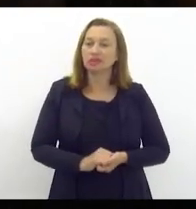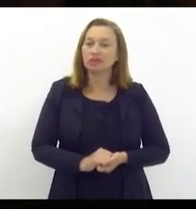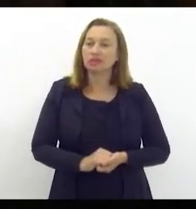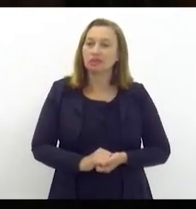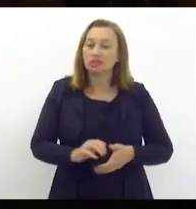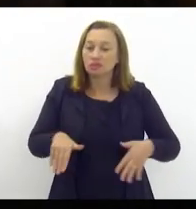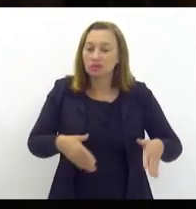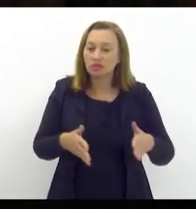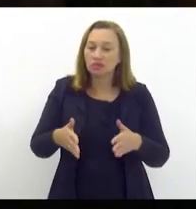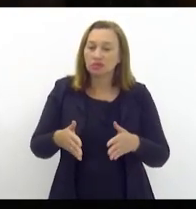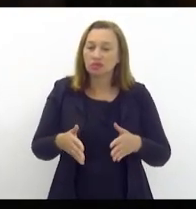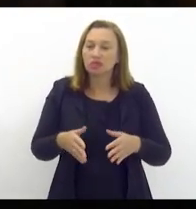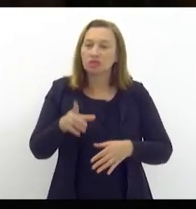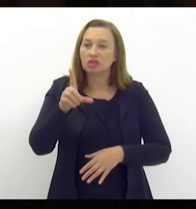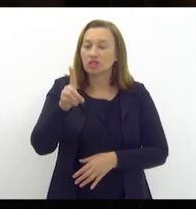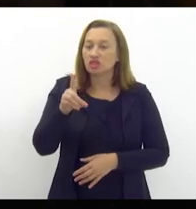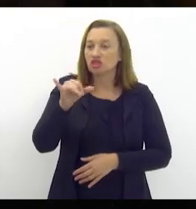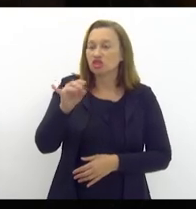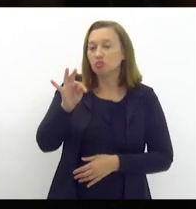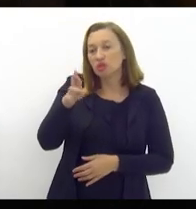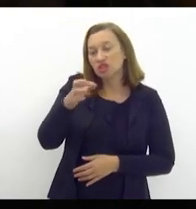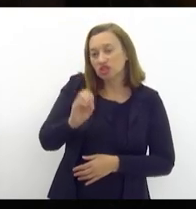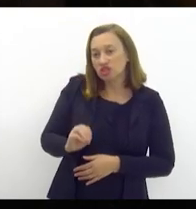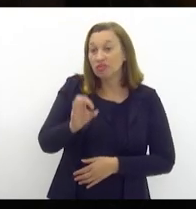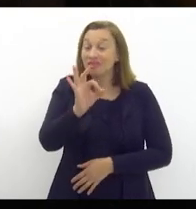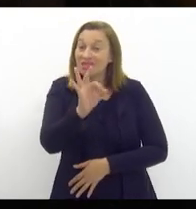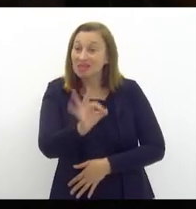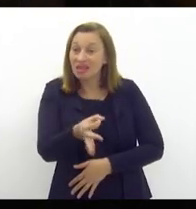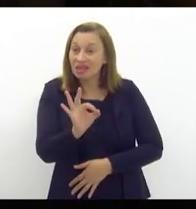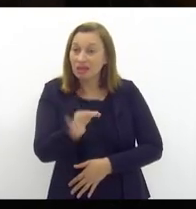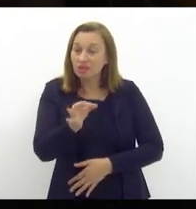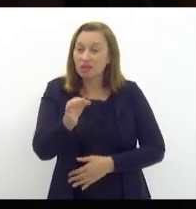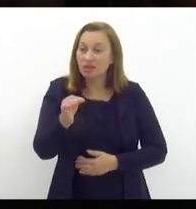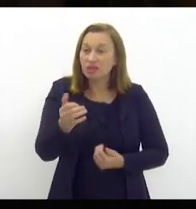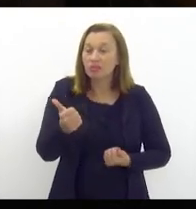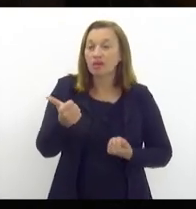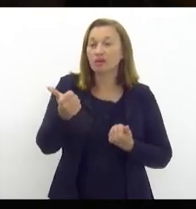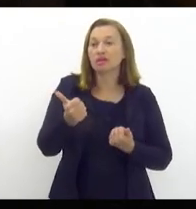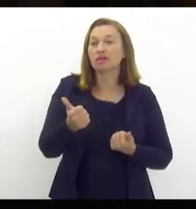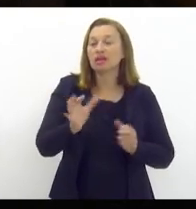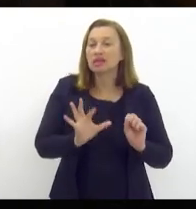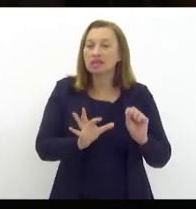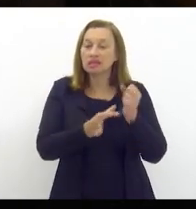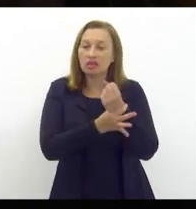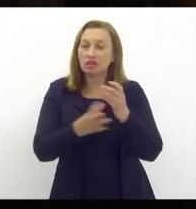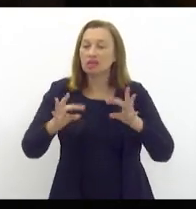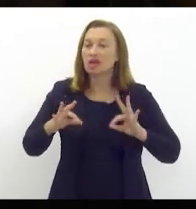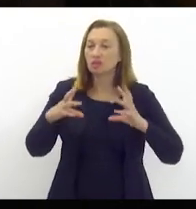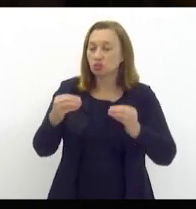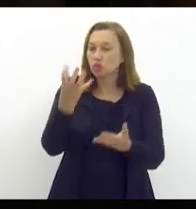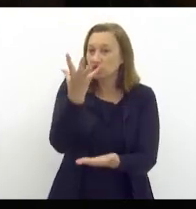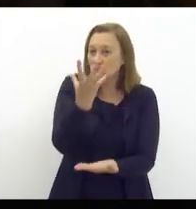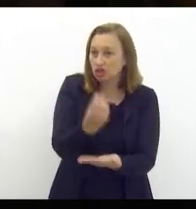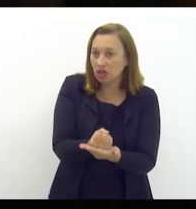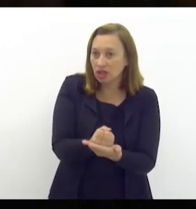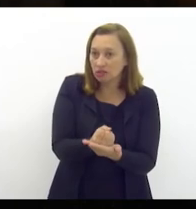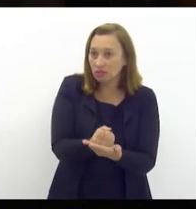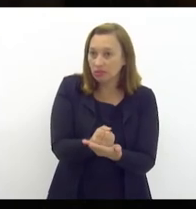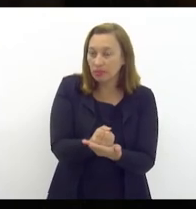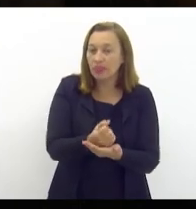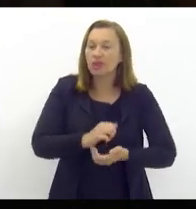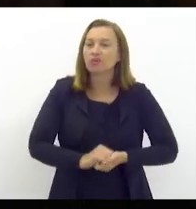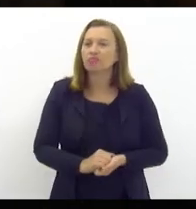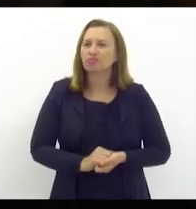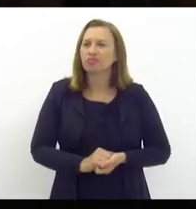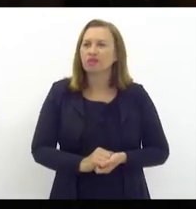nessa direção dos dispositivos, exatamente para dar segurança a tudo, está tudo registrado a favor